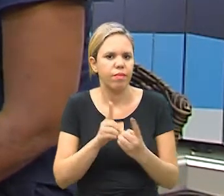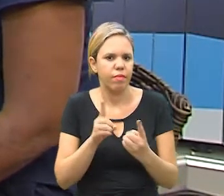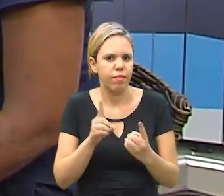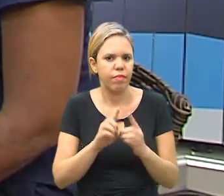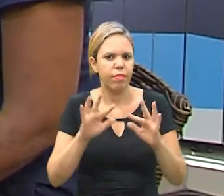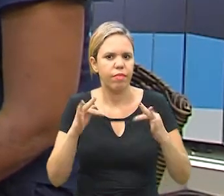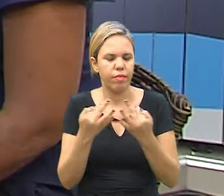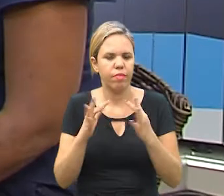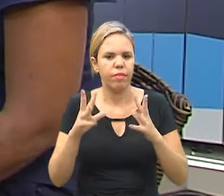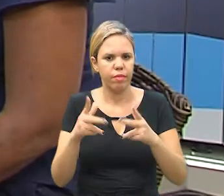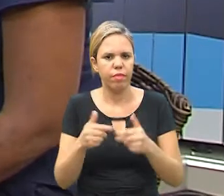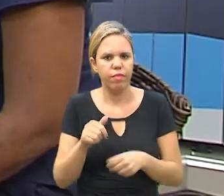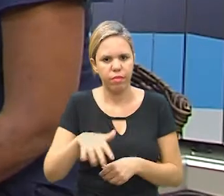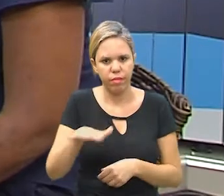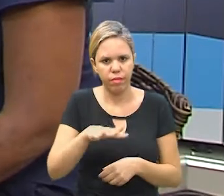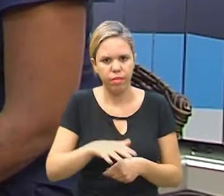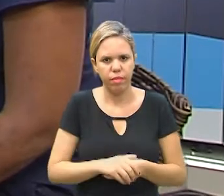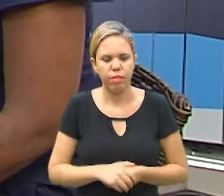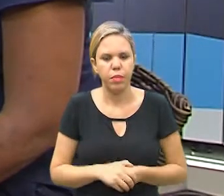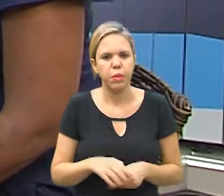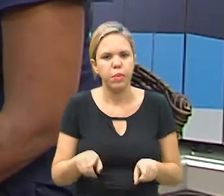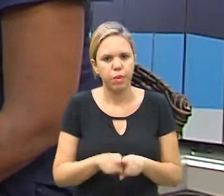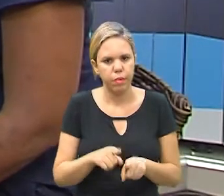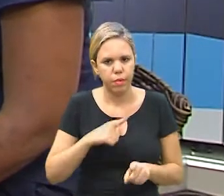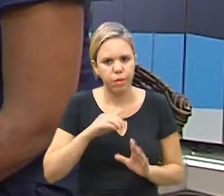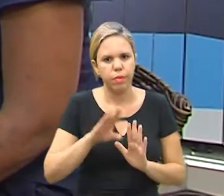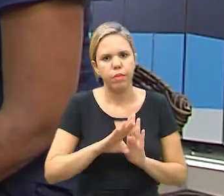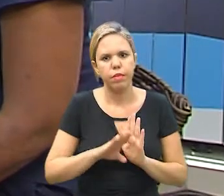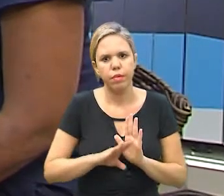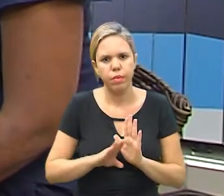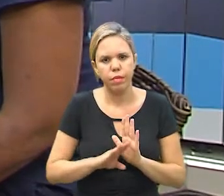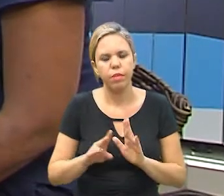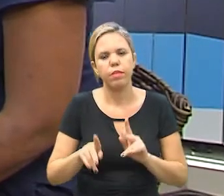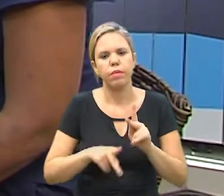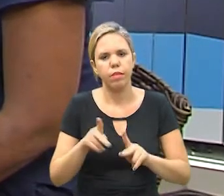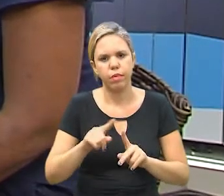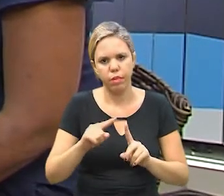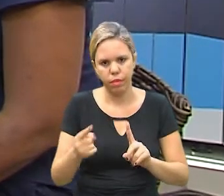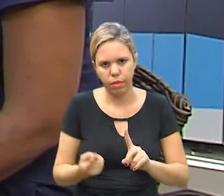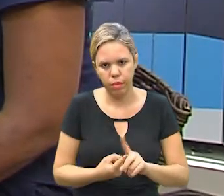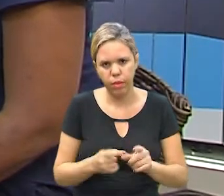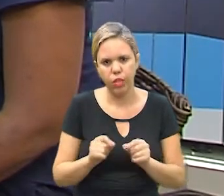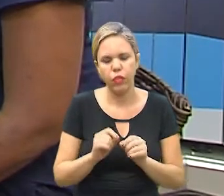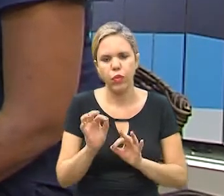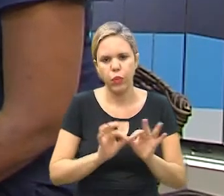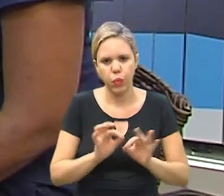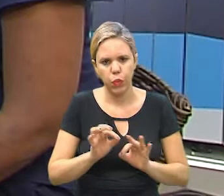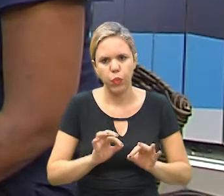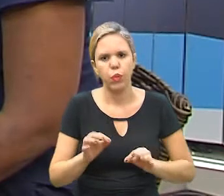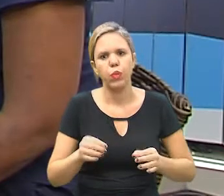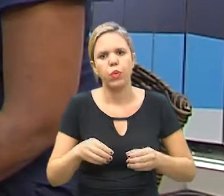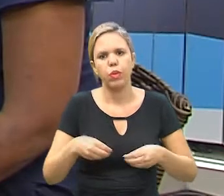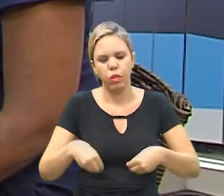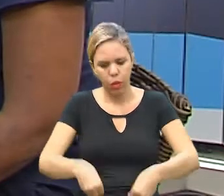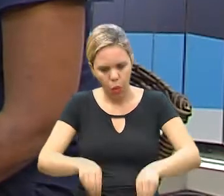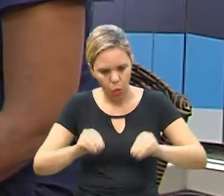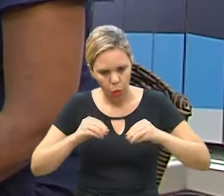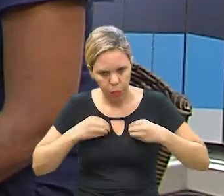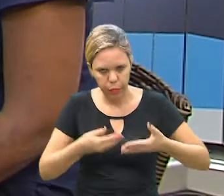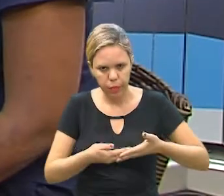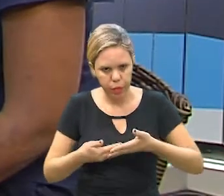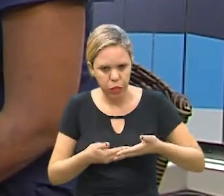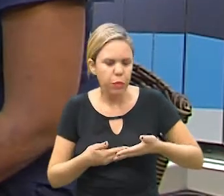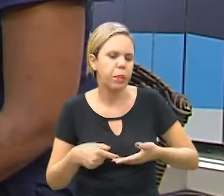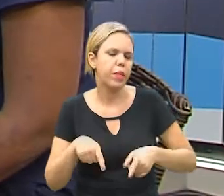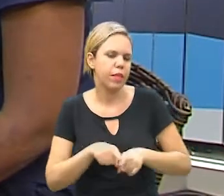a família de uma maneira geral. Também temos programas com as gestantes, também fazemos enxovais para bebês. Então, para você ver